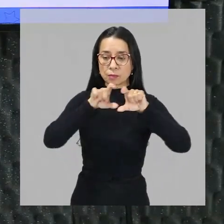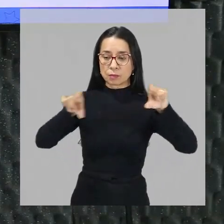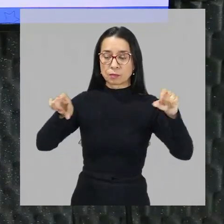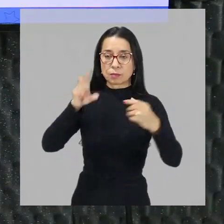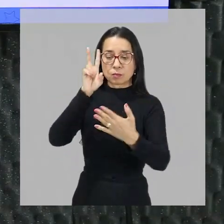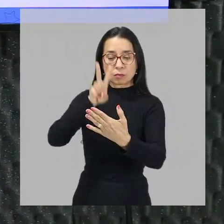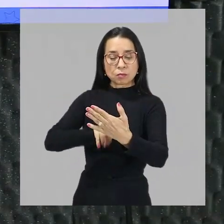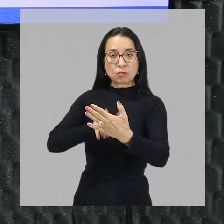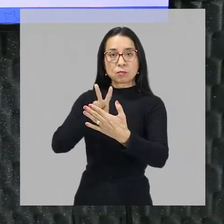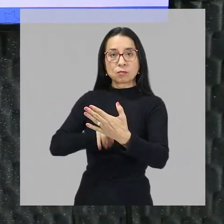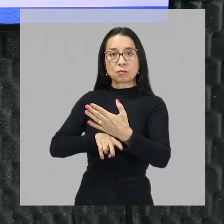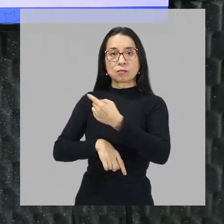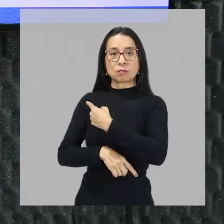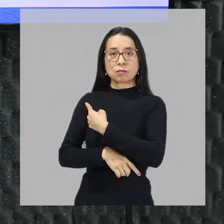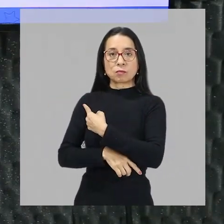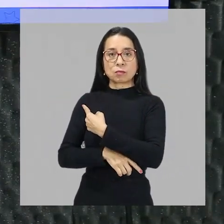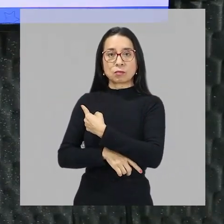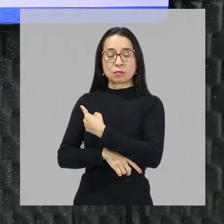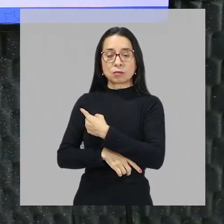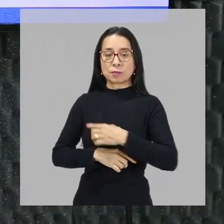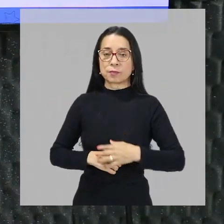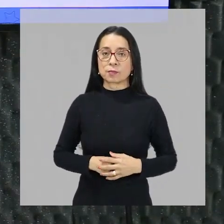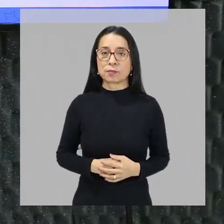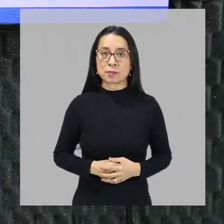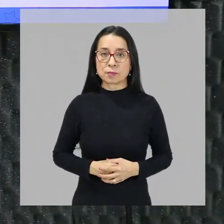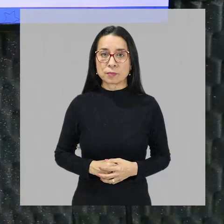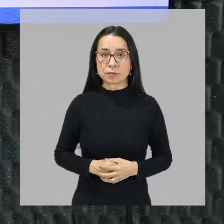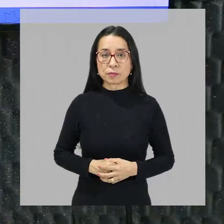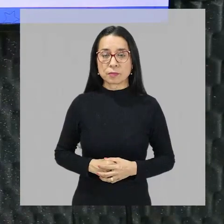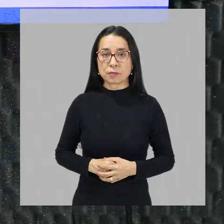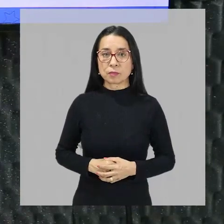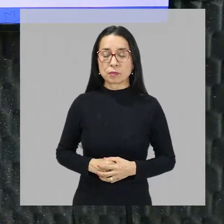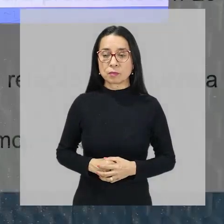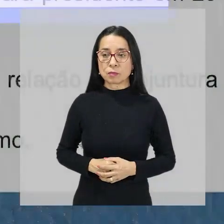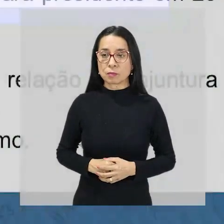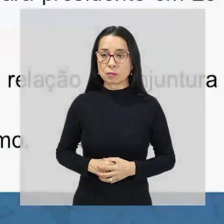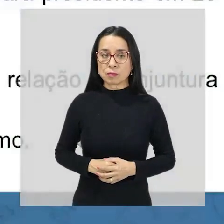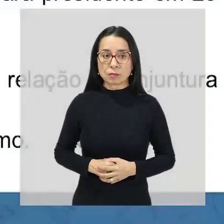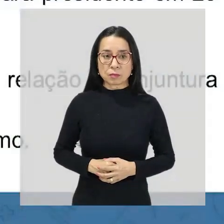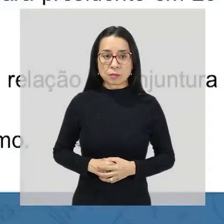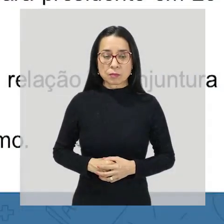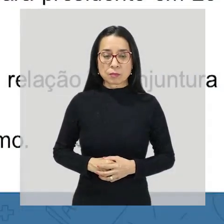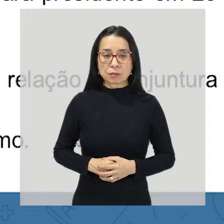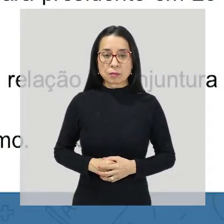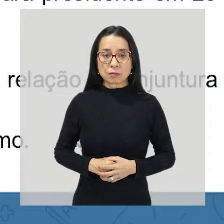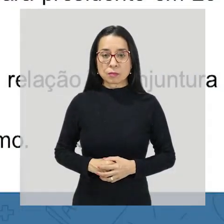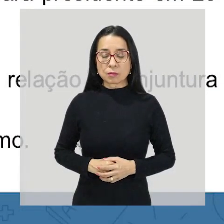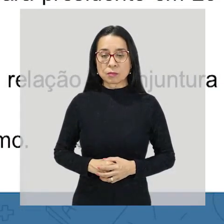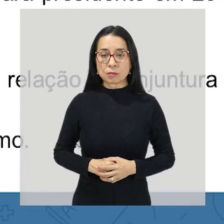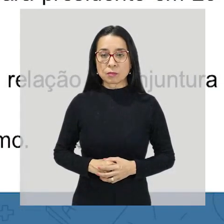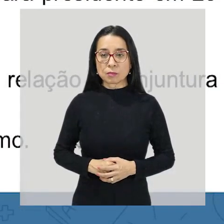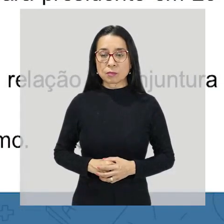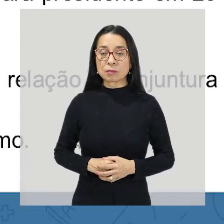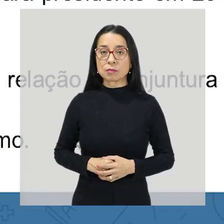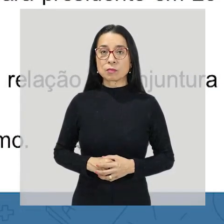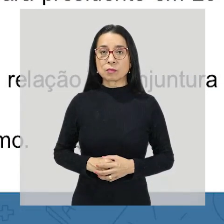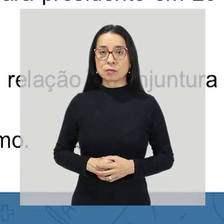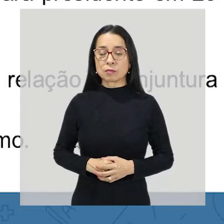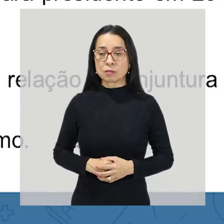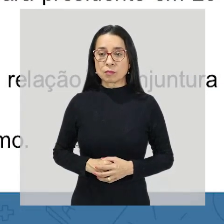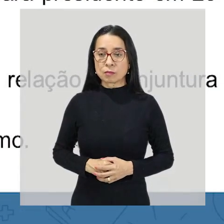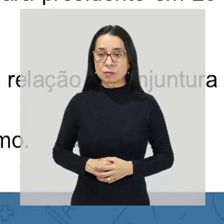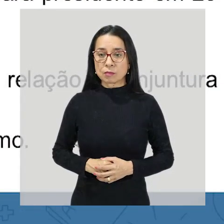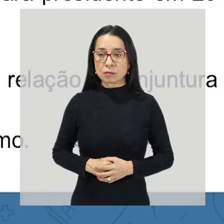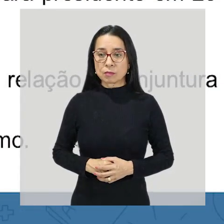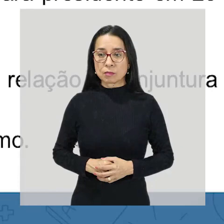Batizado por Tancredo Neves de Nova República, o período que marca o reencontro do Brasil com os